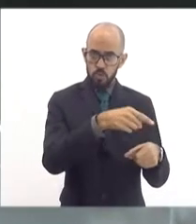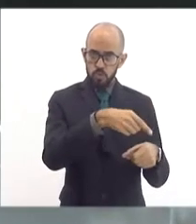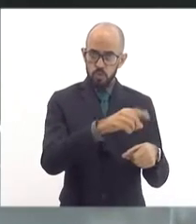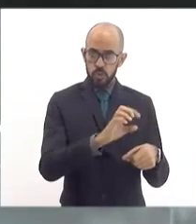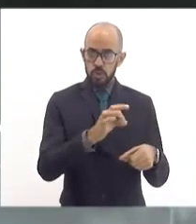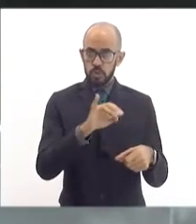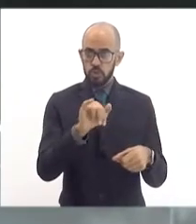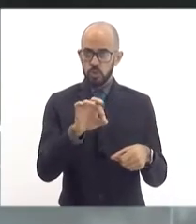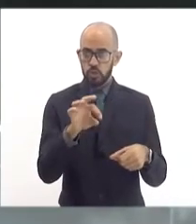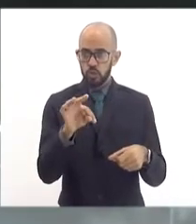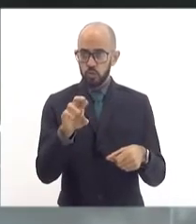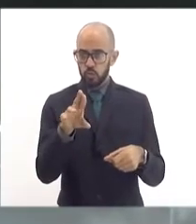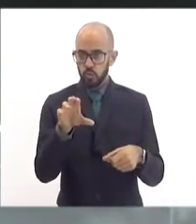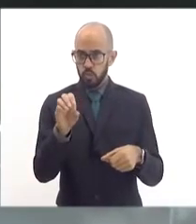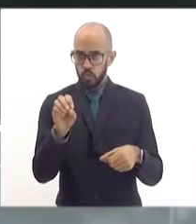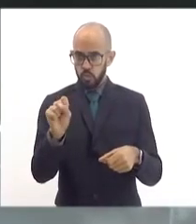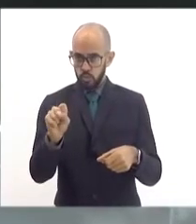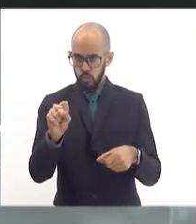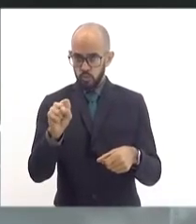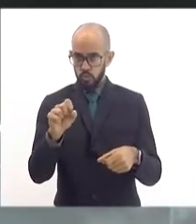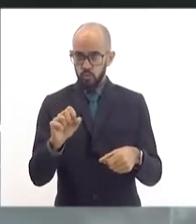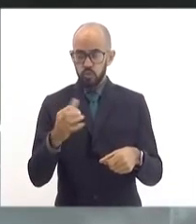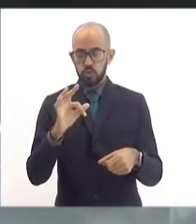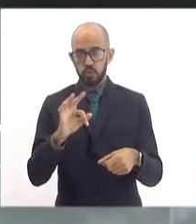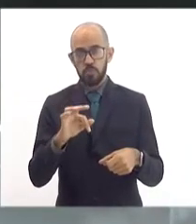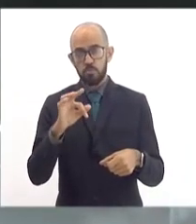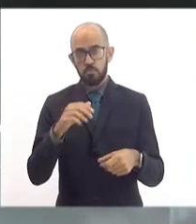de investimento de longo prazo,